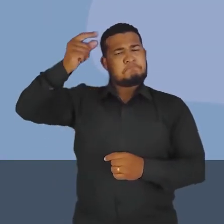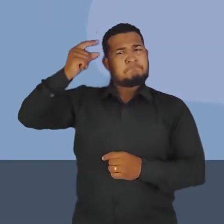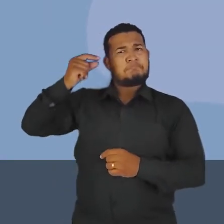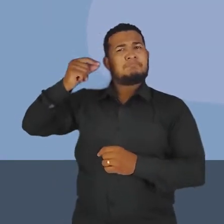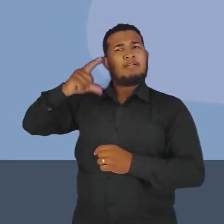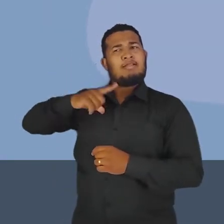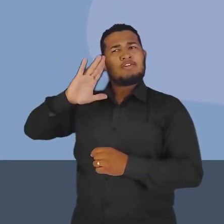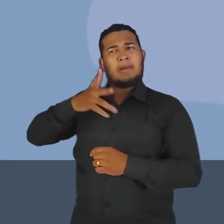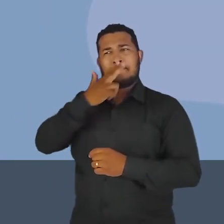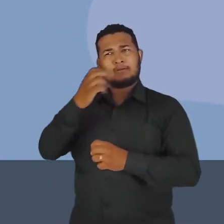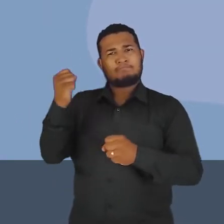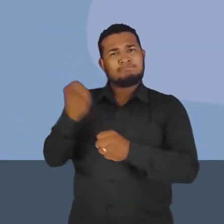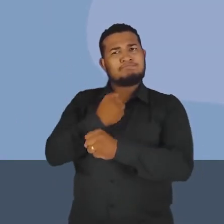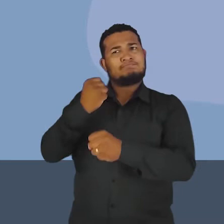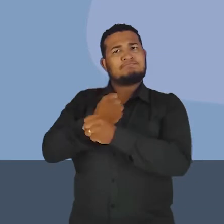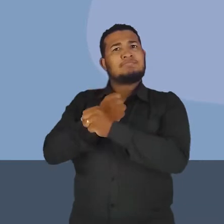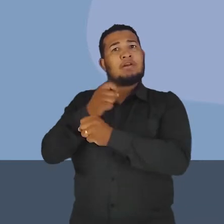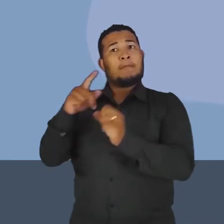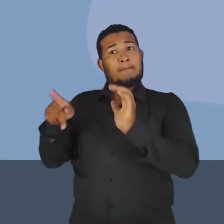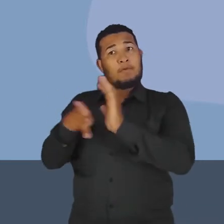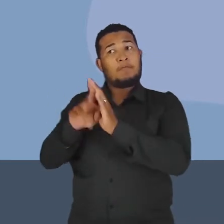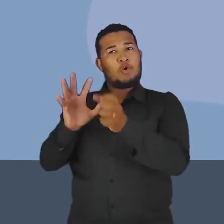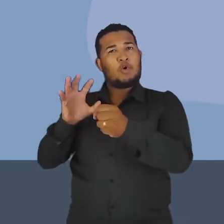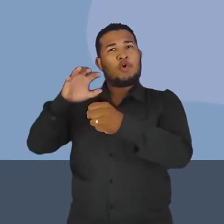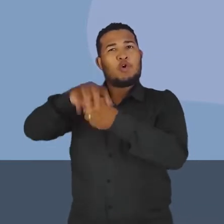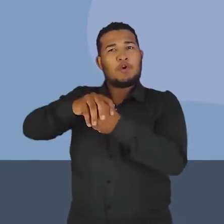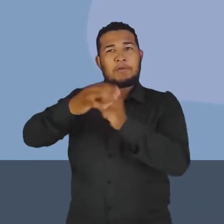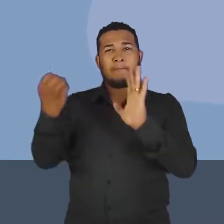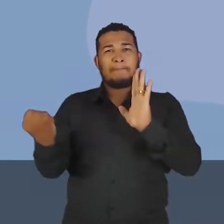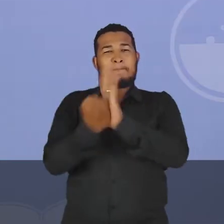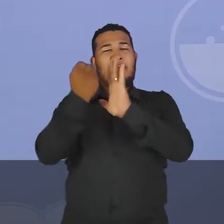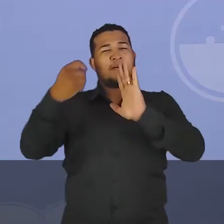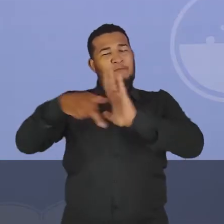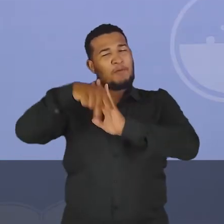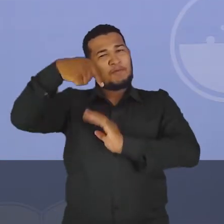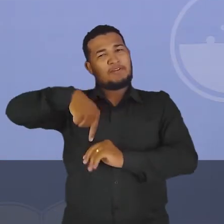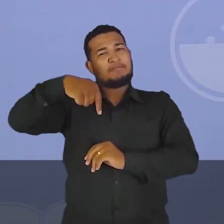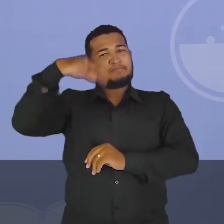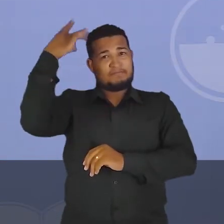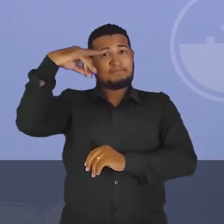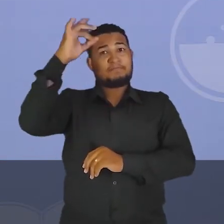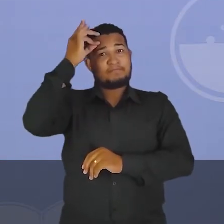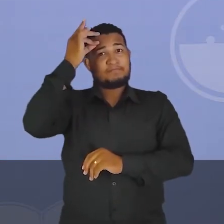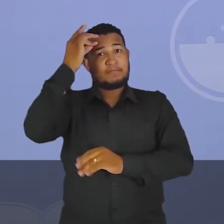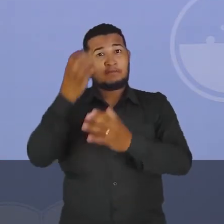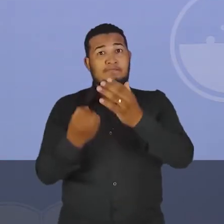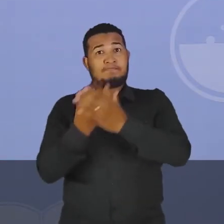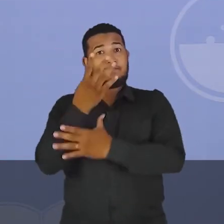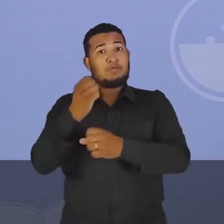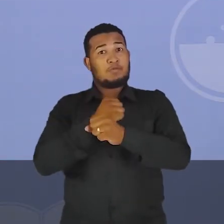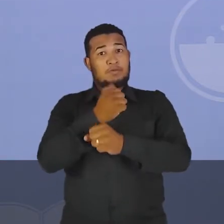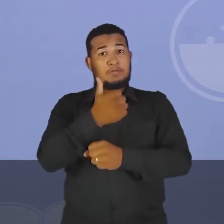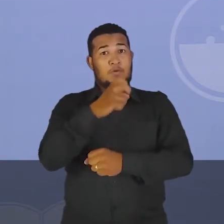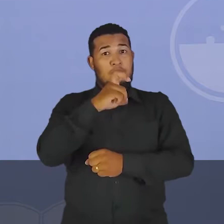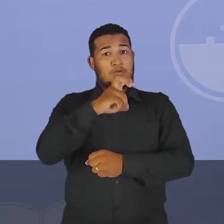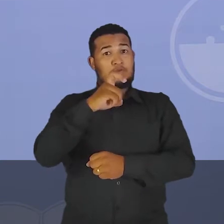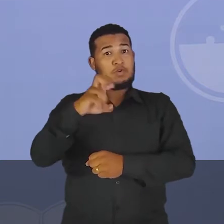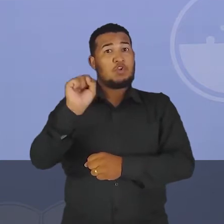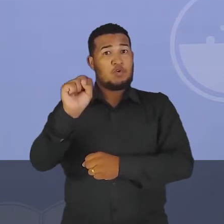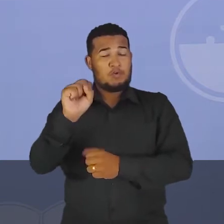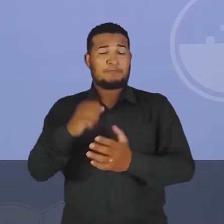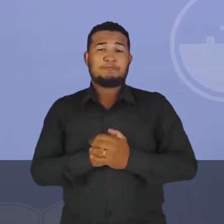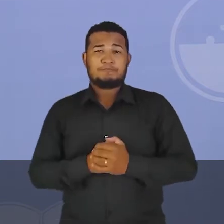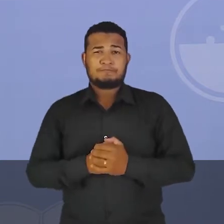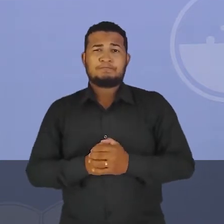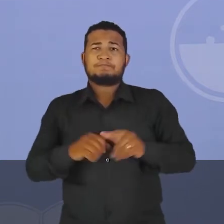obra colonial, jesuíta e que é a marca do nosso estado, que foi fundada em 1558. Vale destacar